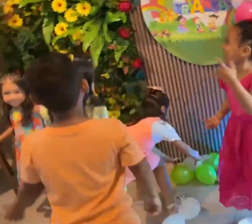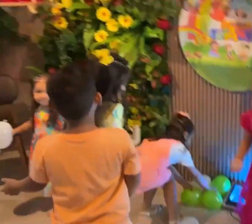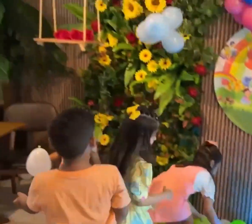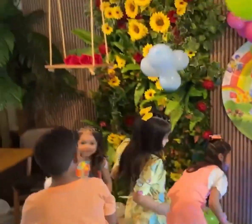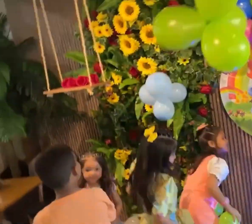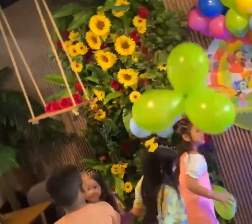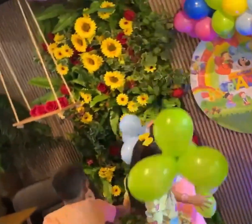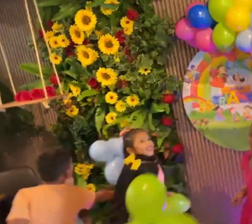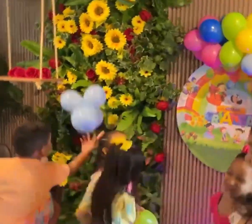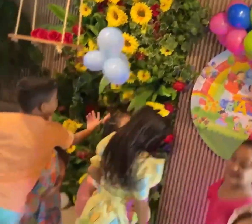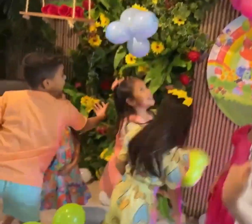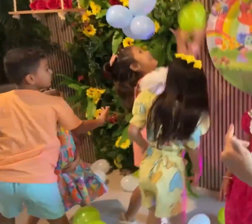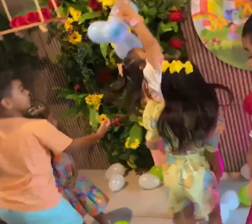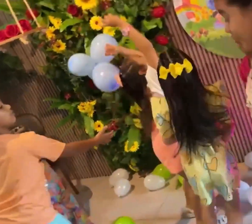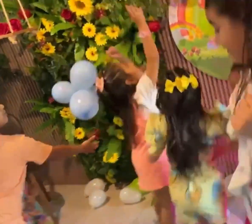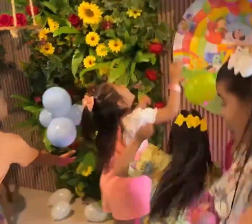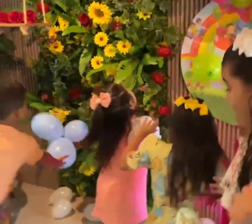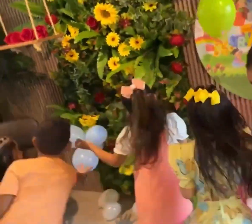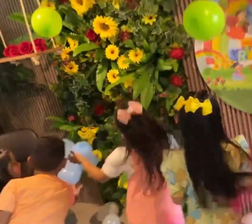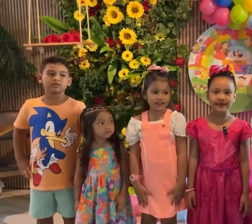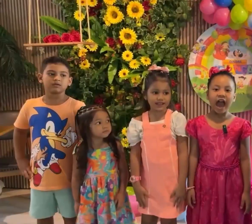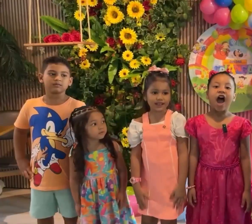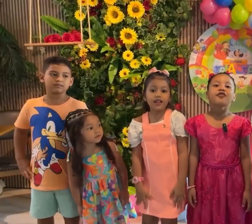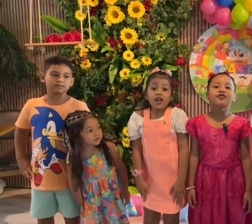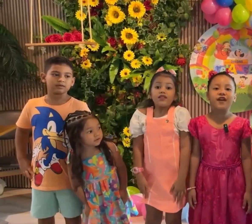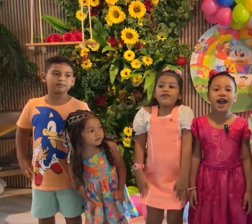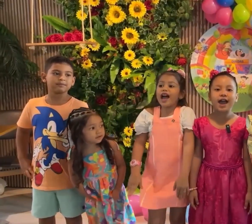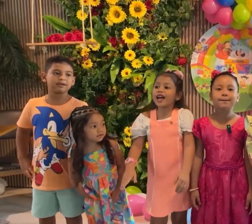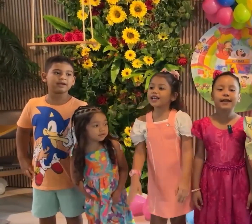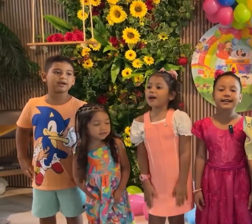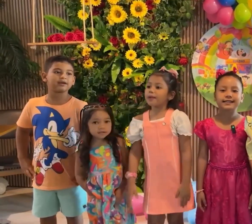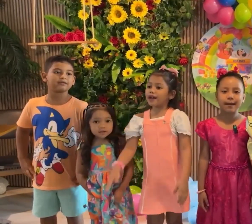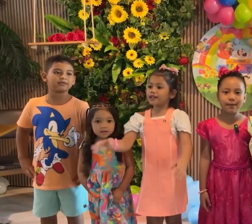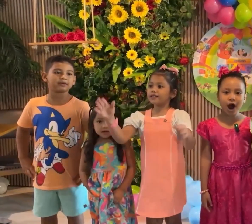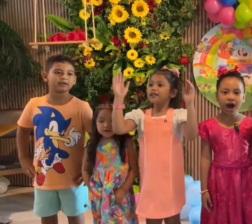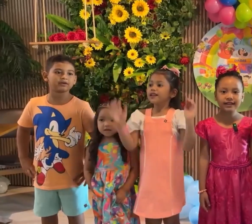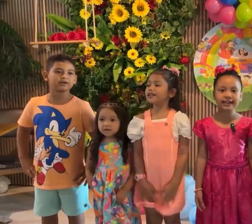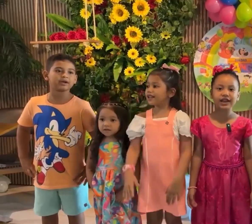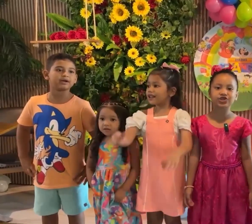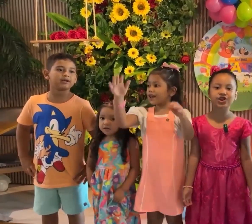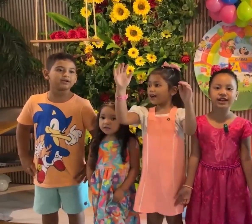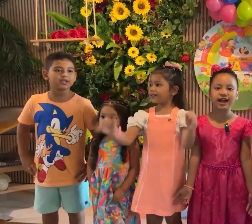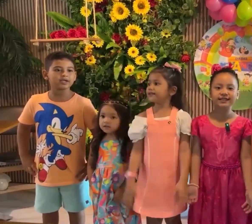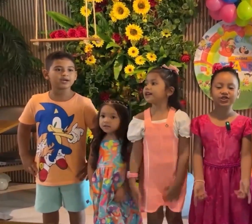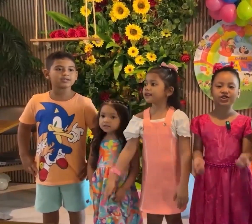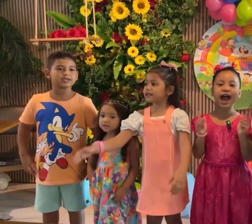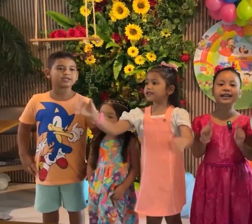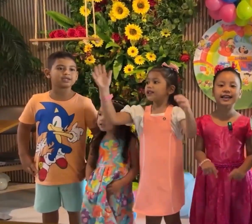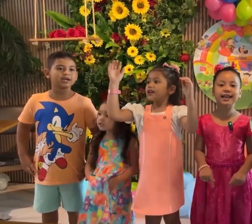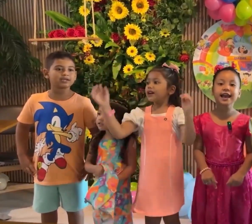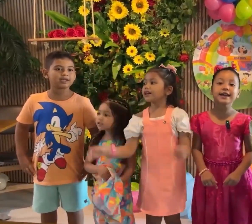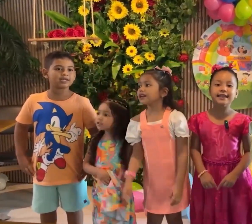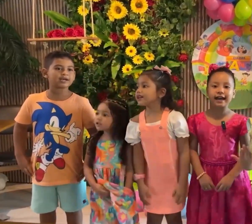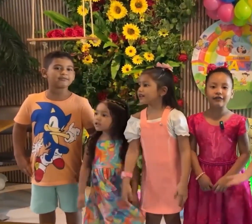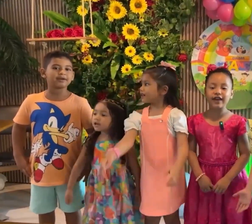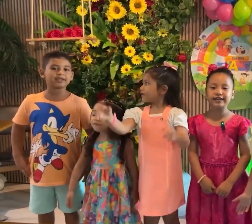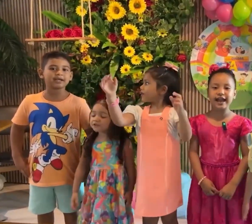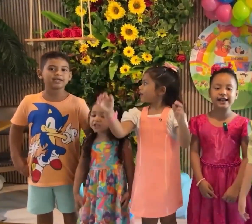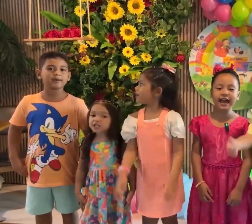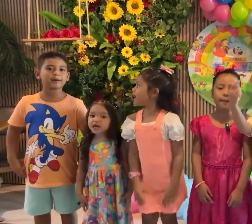pula, pipoquinha, pra crescer e estourar. Vem pra Semana das Crianças aqui